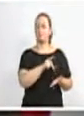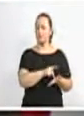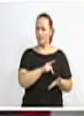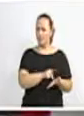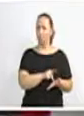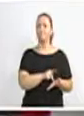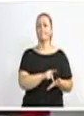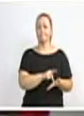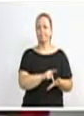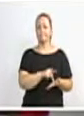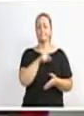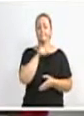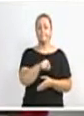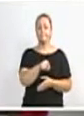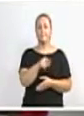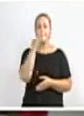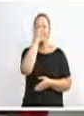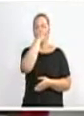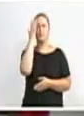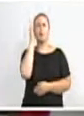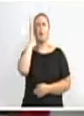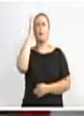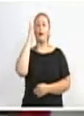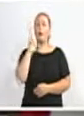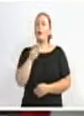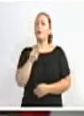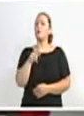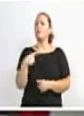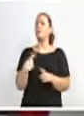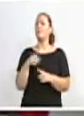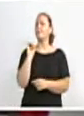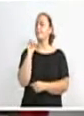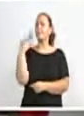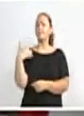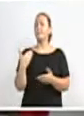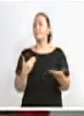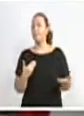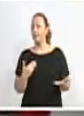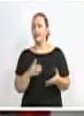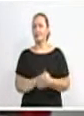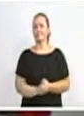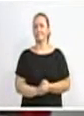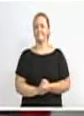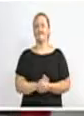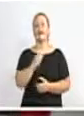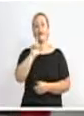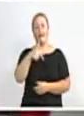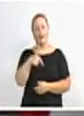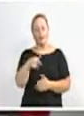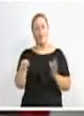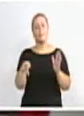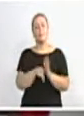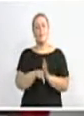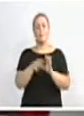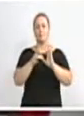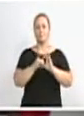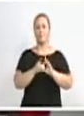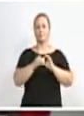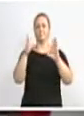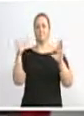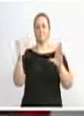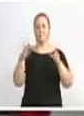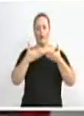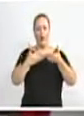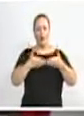A Comissão da Verdade, situação que ninguém imaginava, ela só aconteceu porque foi com o governo democrático que se permitiu a abertura